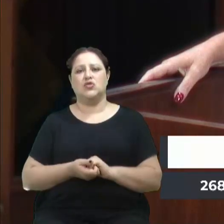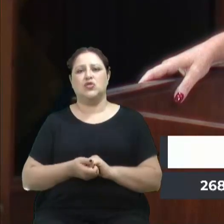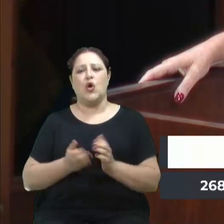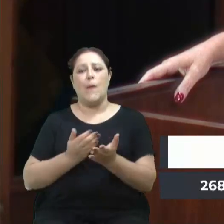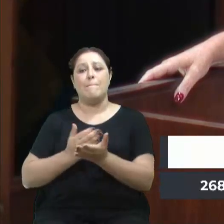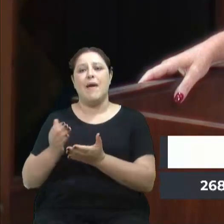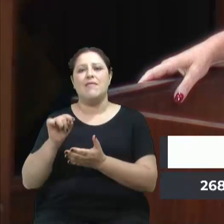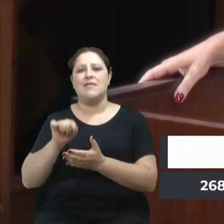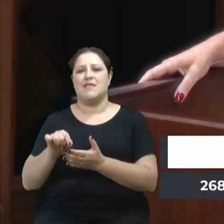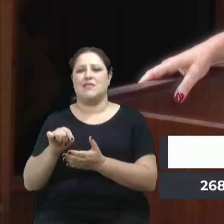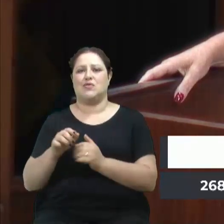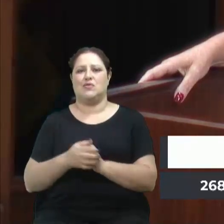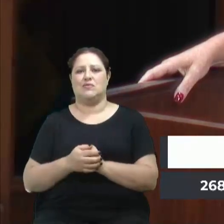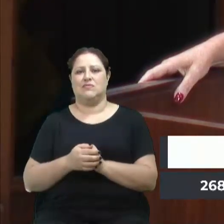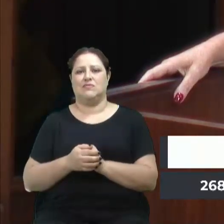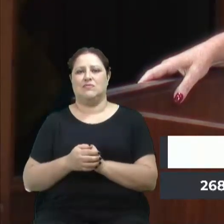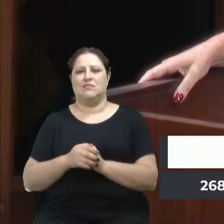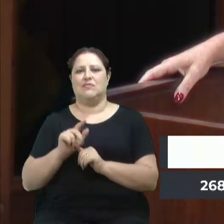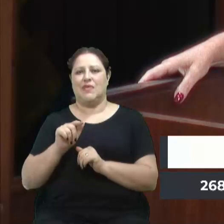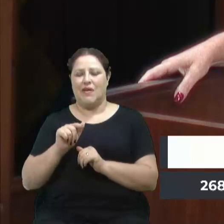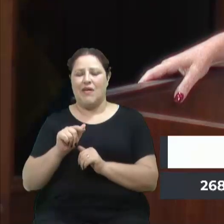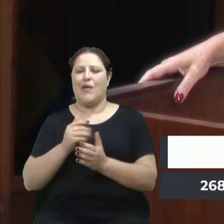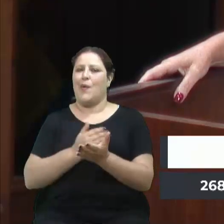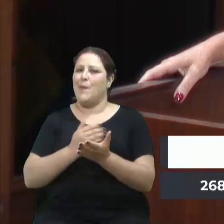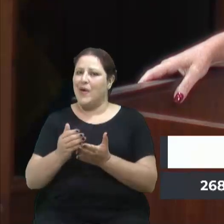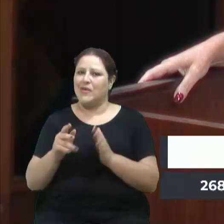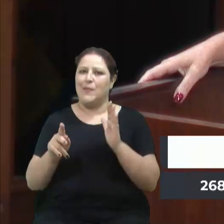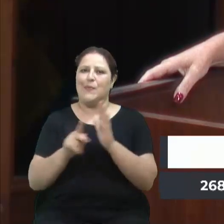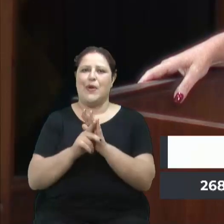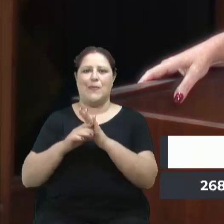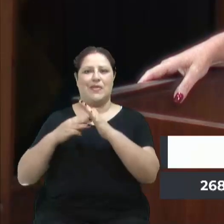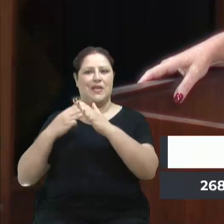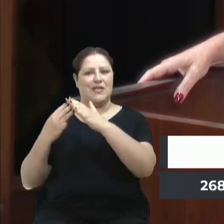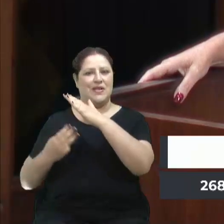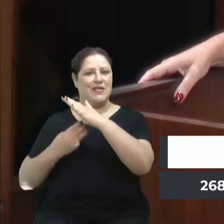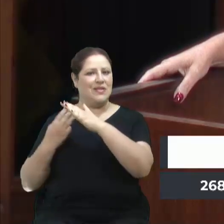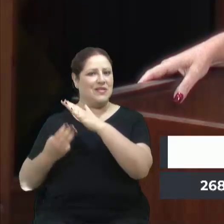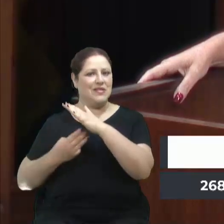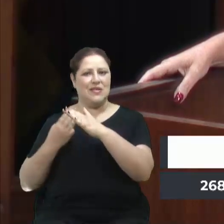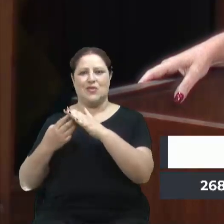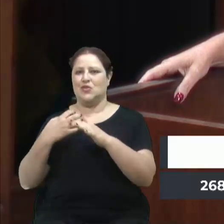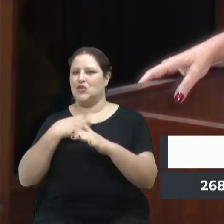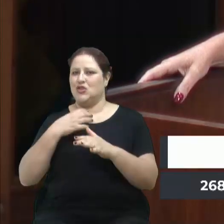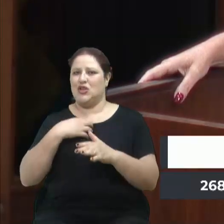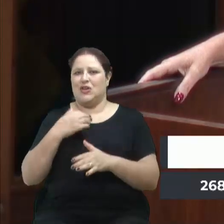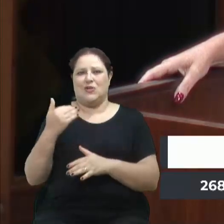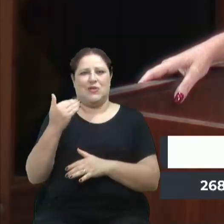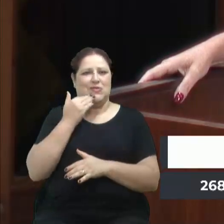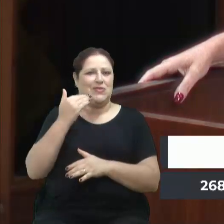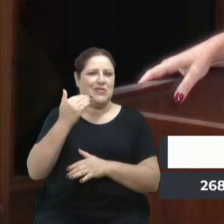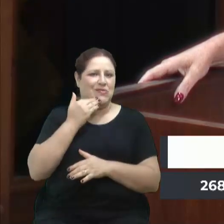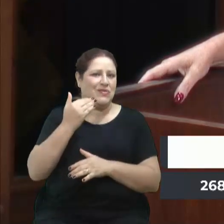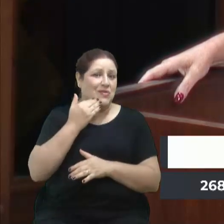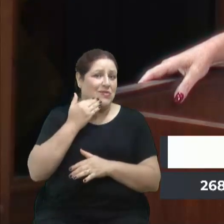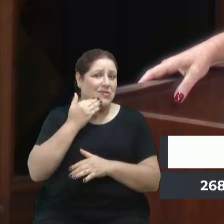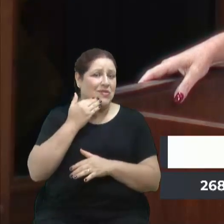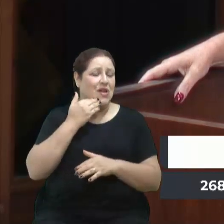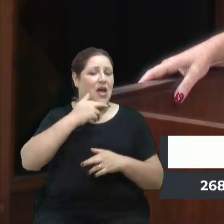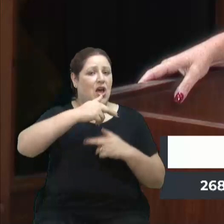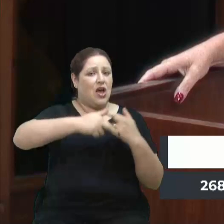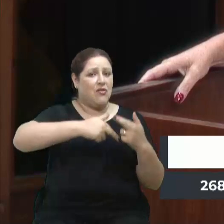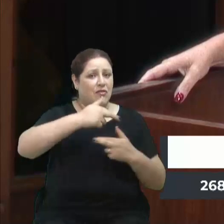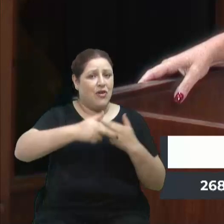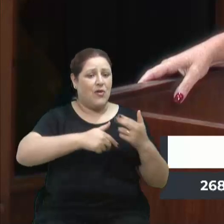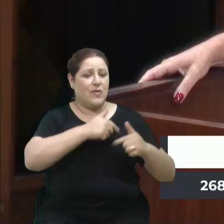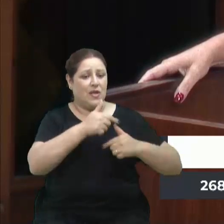isso? A terceirização dessa forma precária, a reforma da trabalhista,